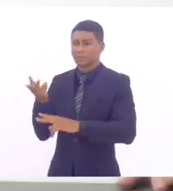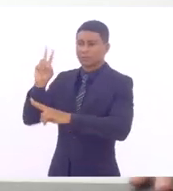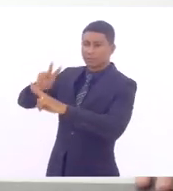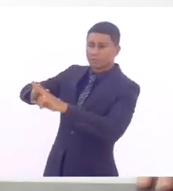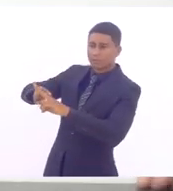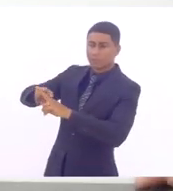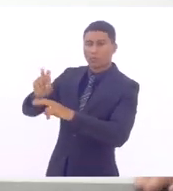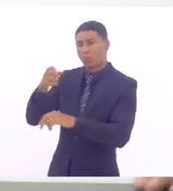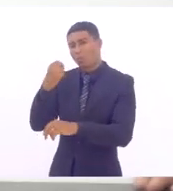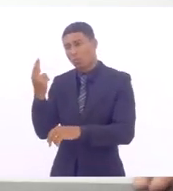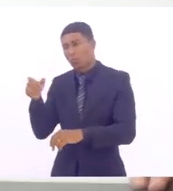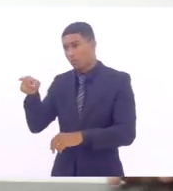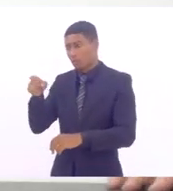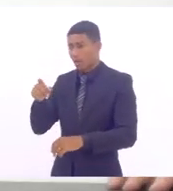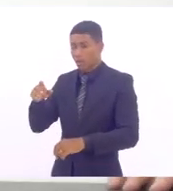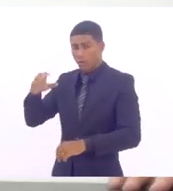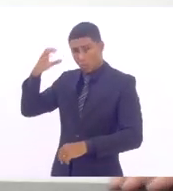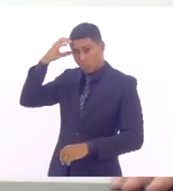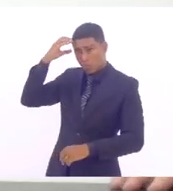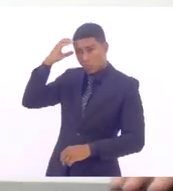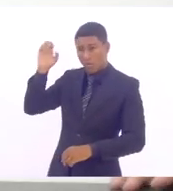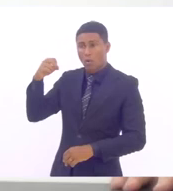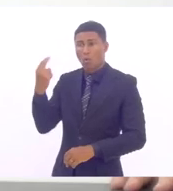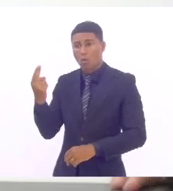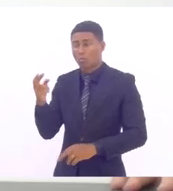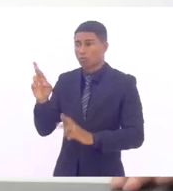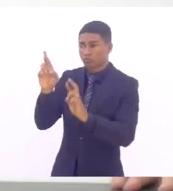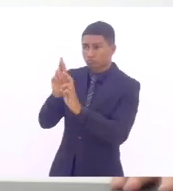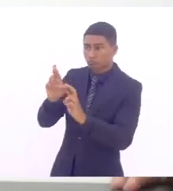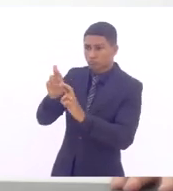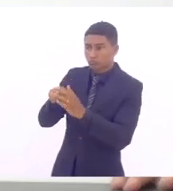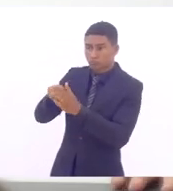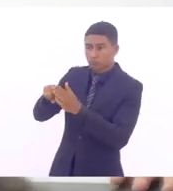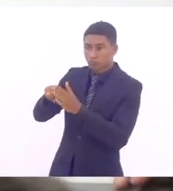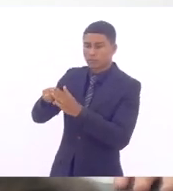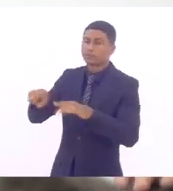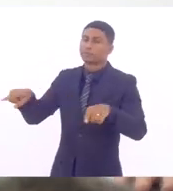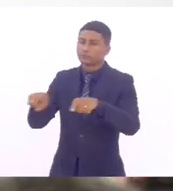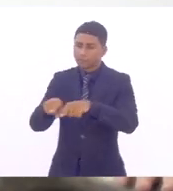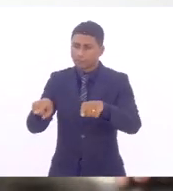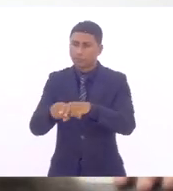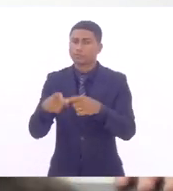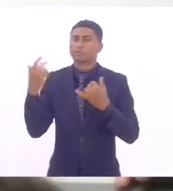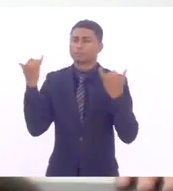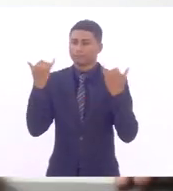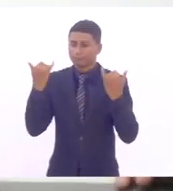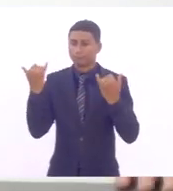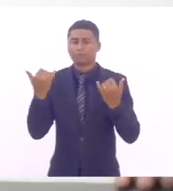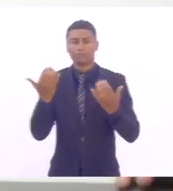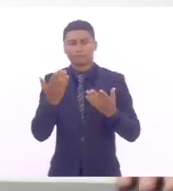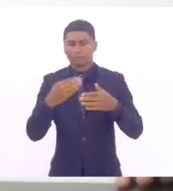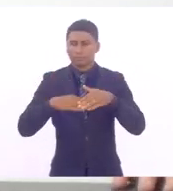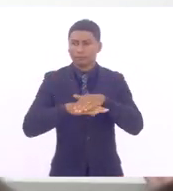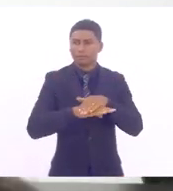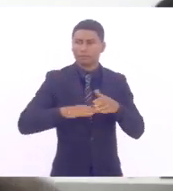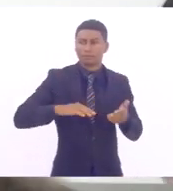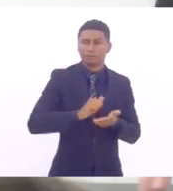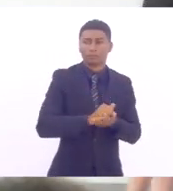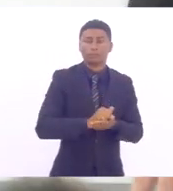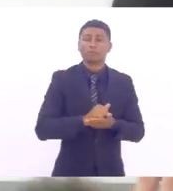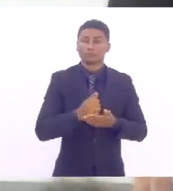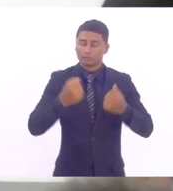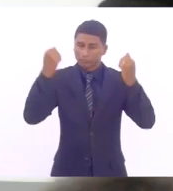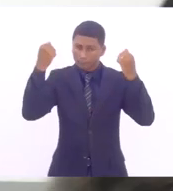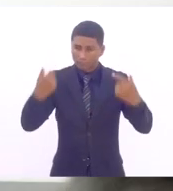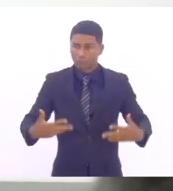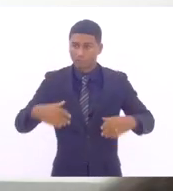indiciadas, enfim, ou estão sendo investigadas e fazem parte também dos nossos bancos de inteligência. Então é importante só esclarecer isso aqui, porque isso não é